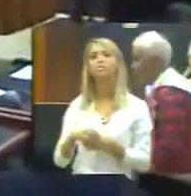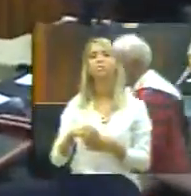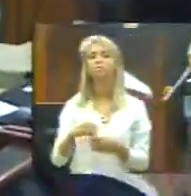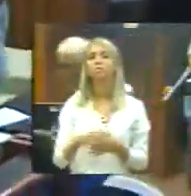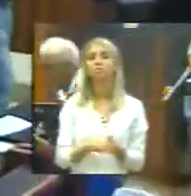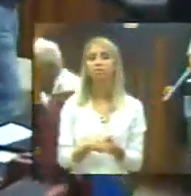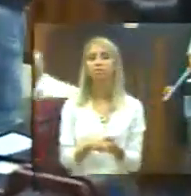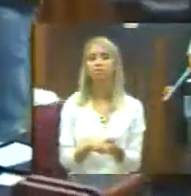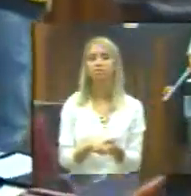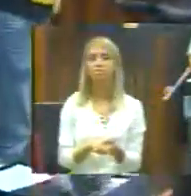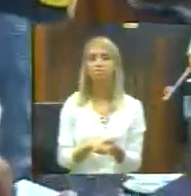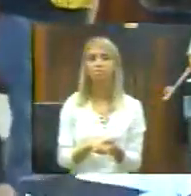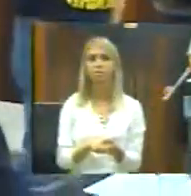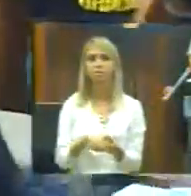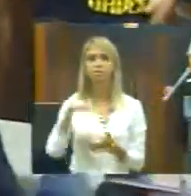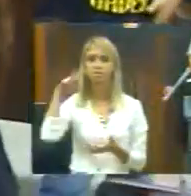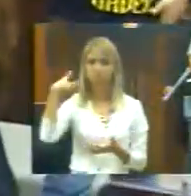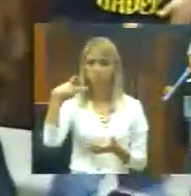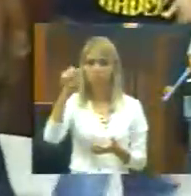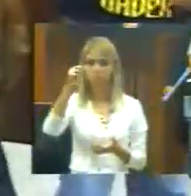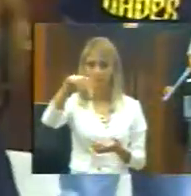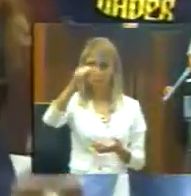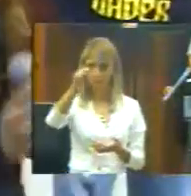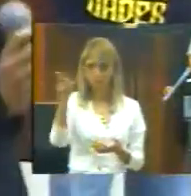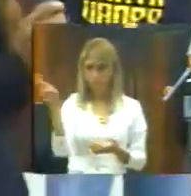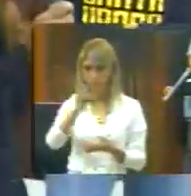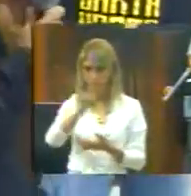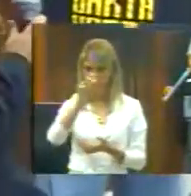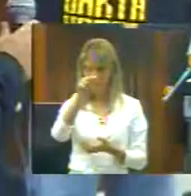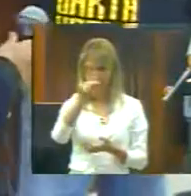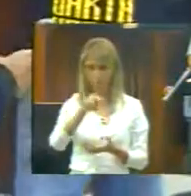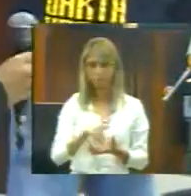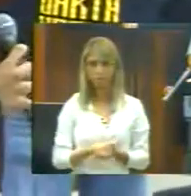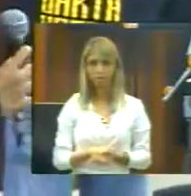palavra, a nobre vereadora Ana Beatriz Lopes Macedo.